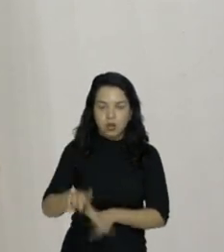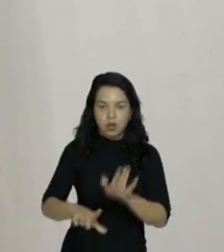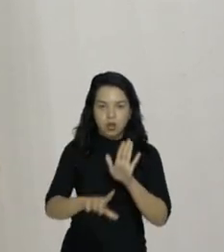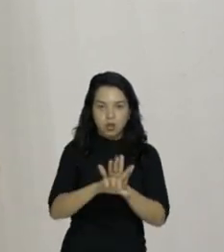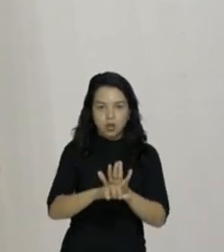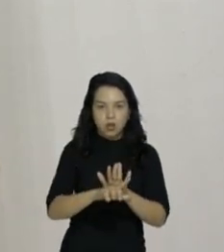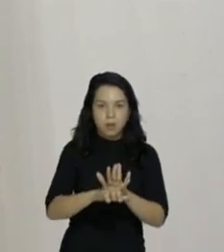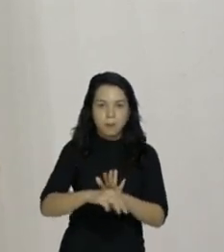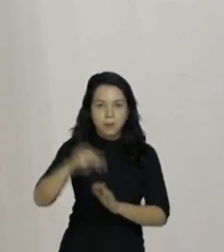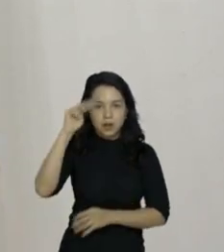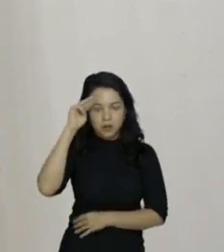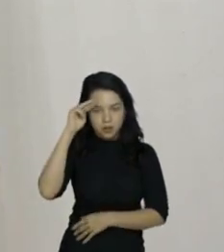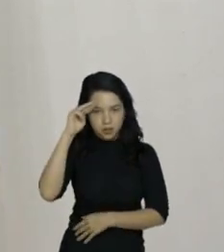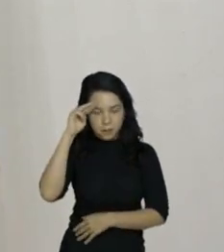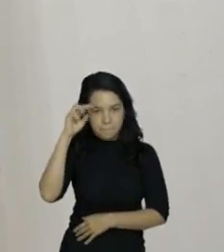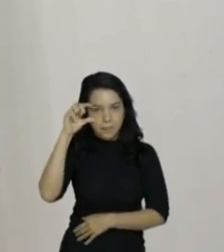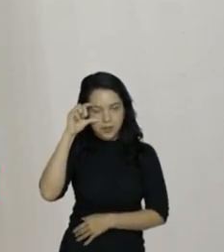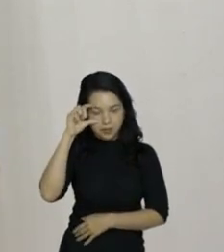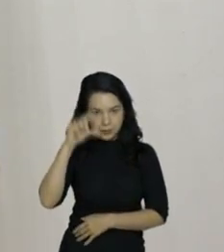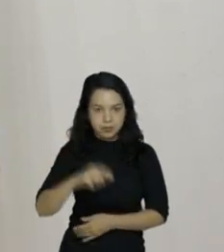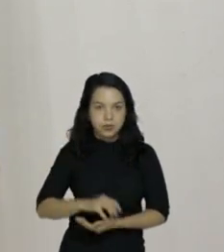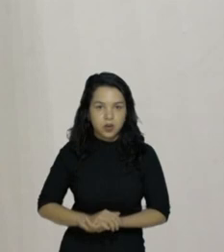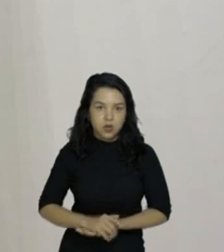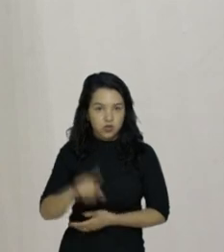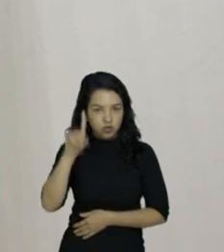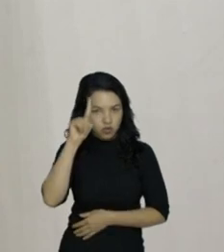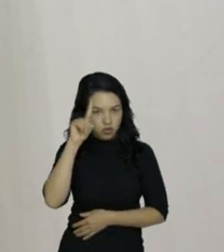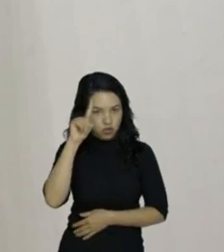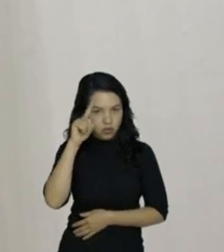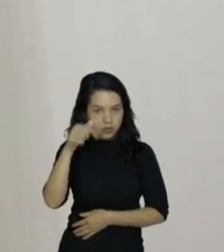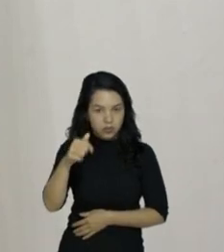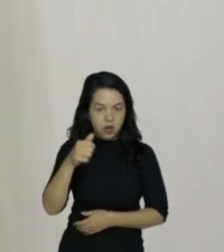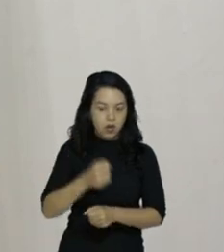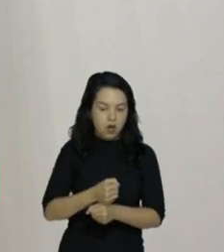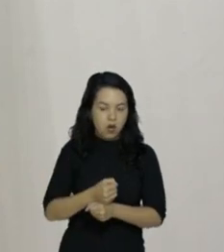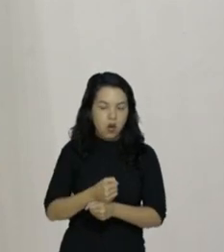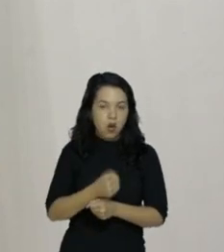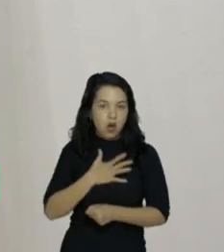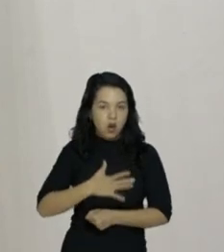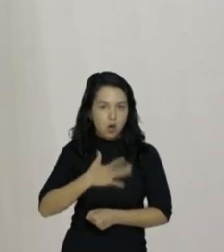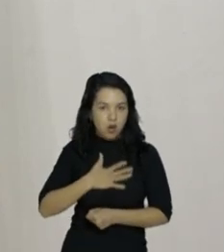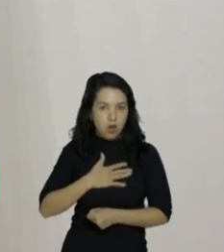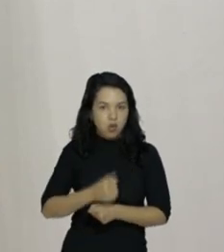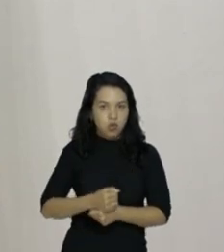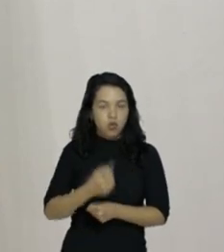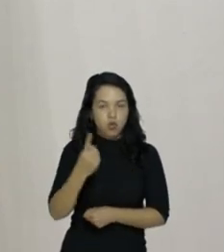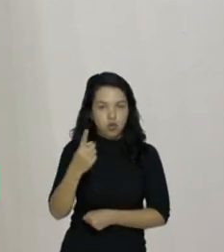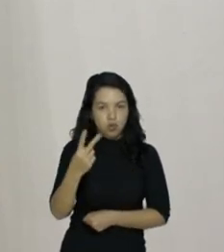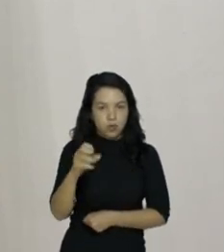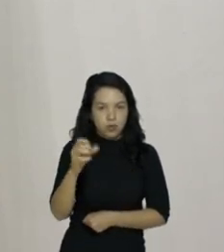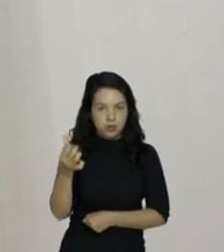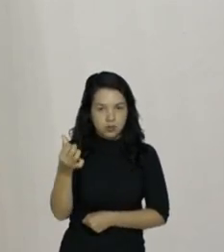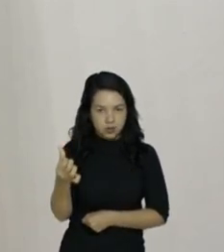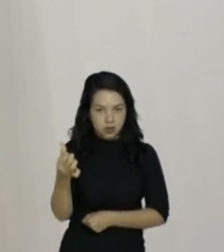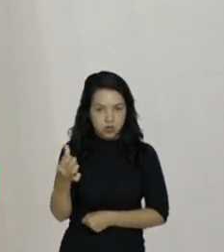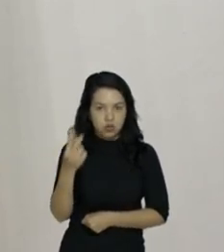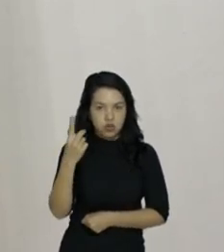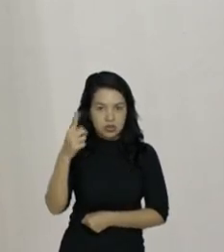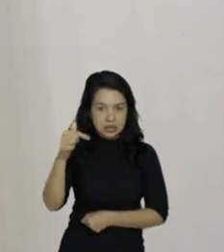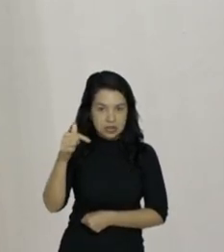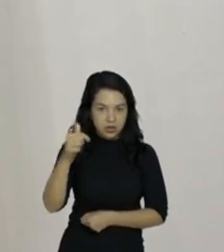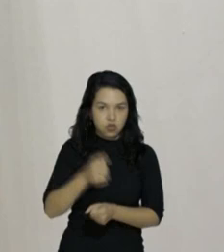da Penha instituída em sete de agosto de 2006 está fazendo nesse ano 17